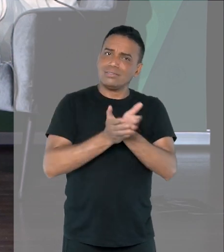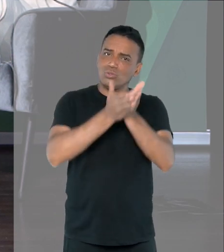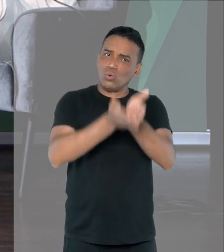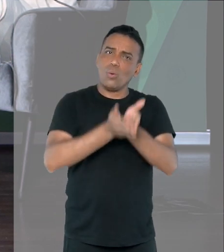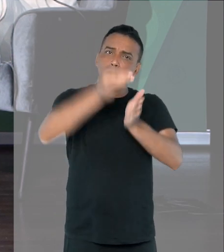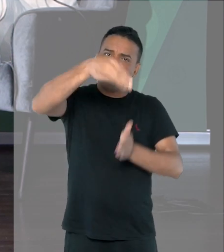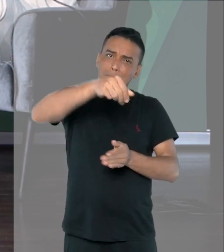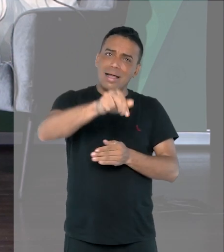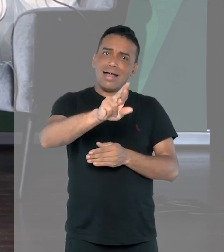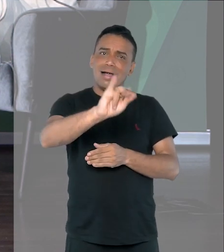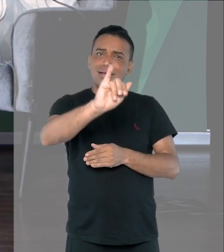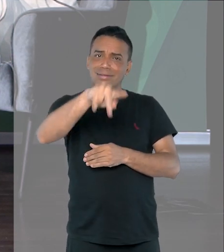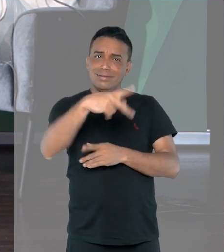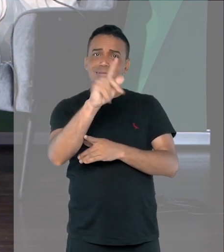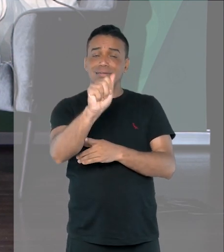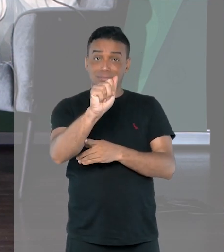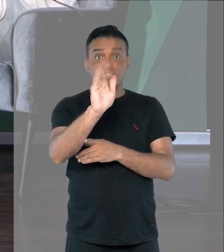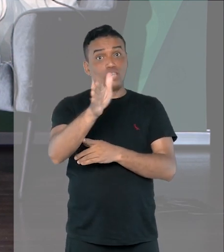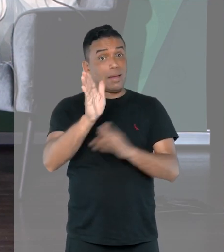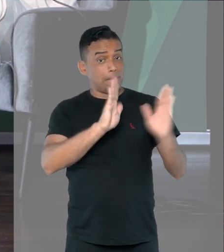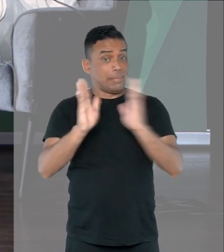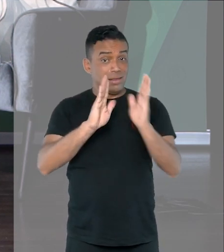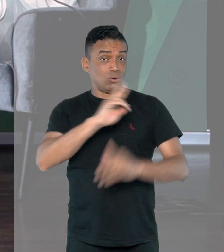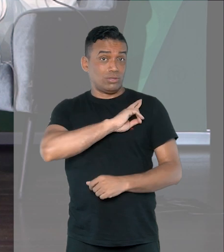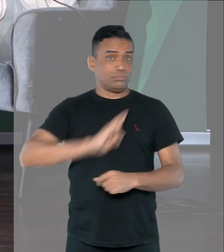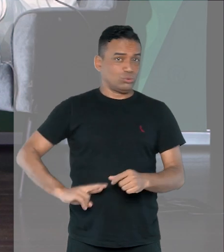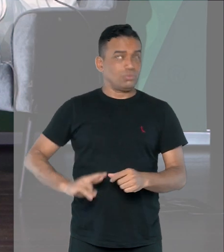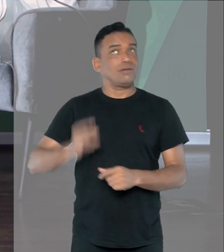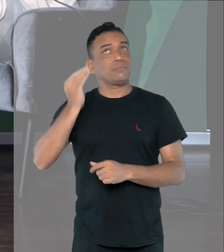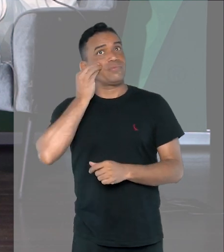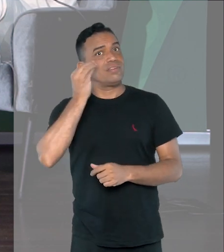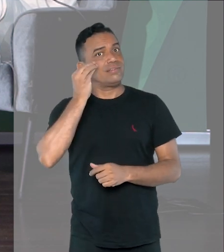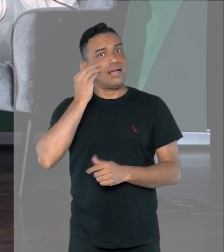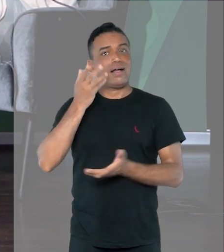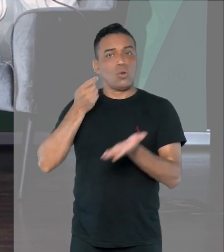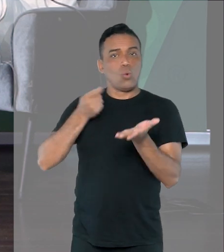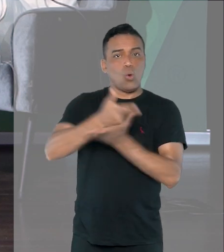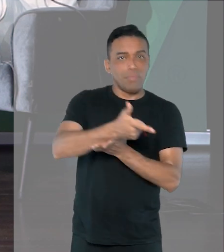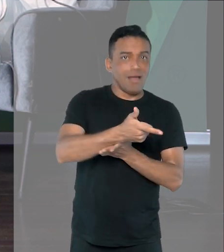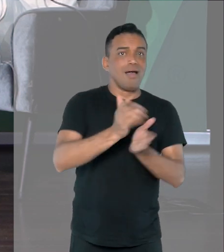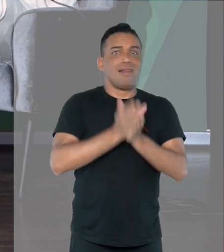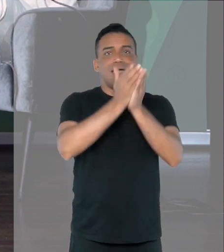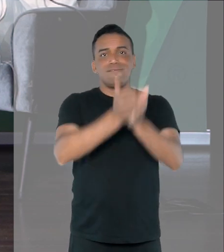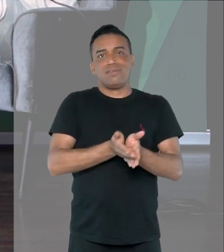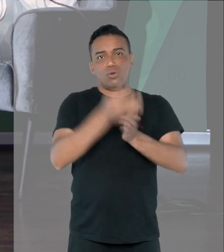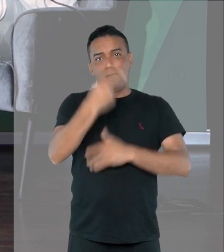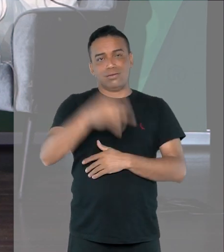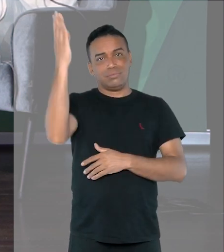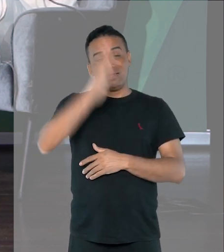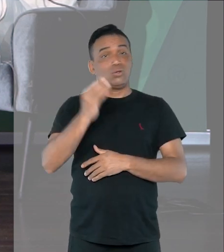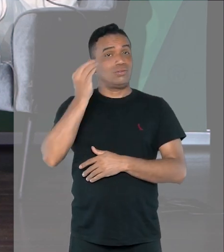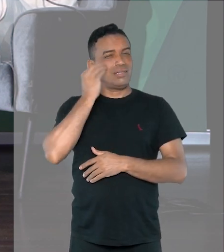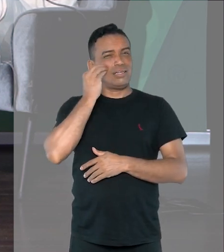vai já também na República, óbvio, tentar encomendar navios para a Marinha brasileira. Há ali uma tentativa